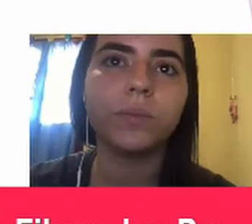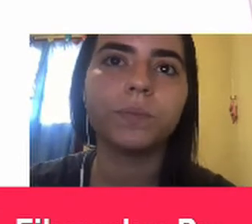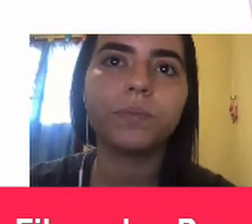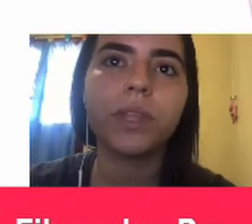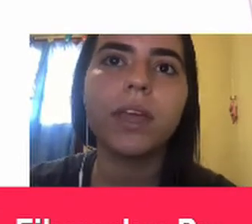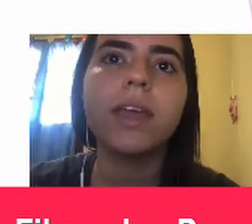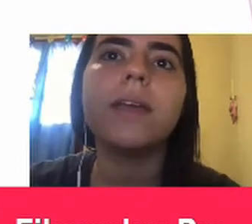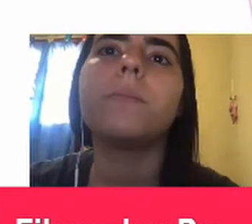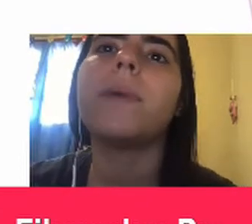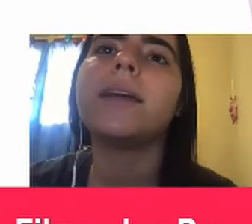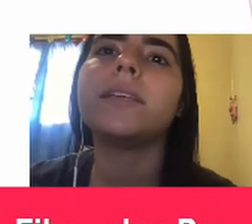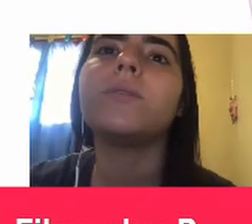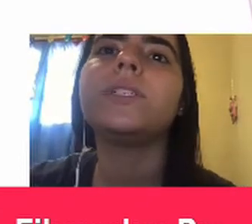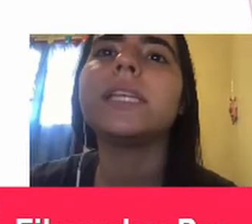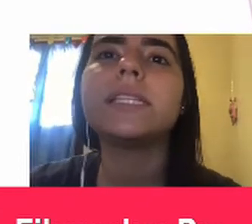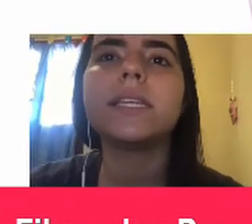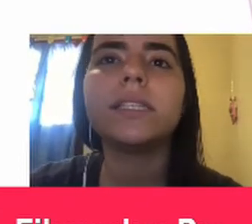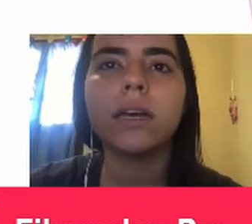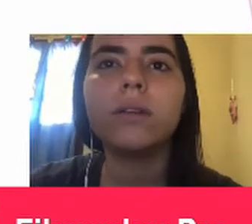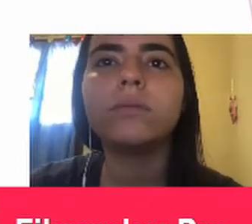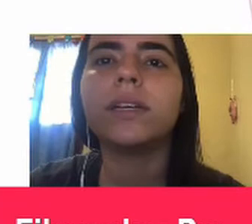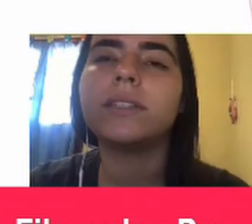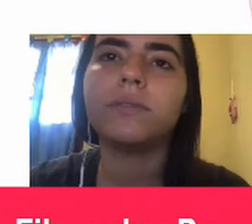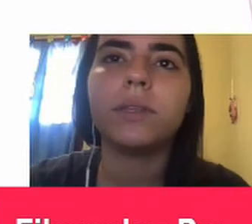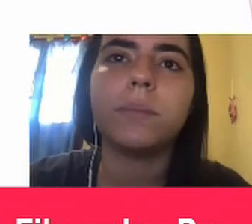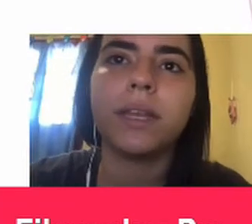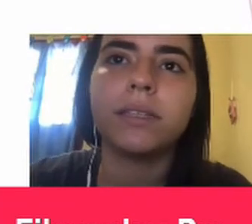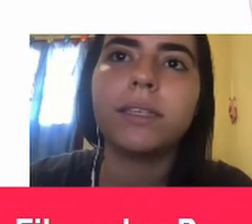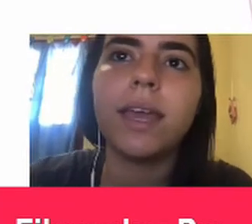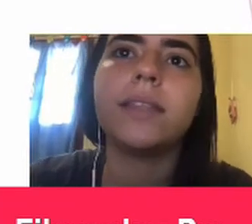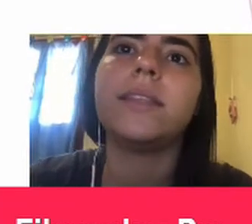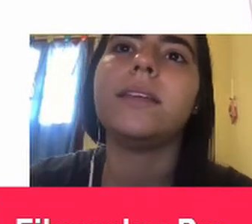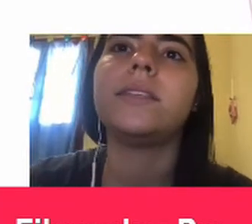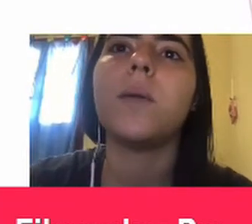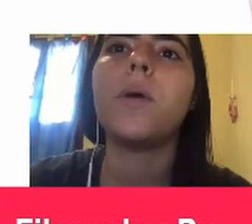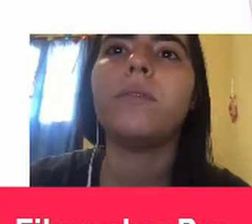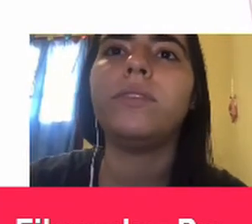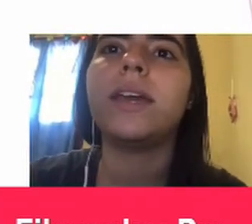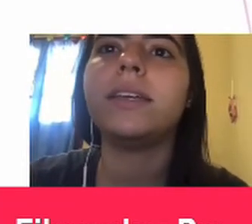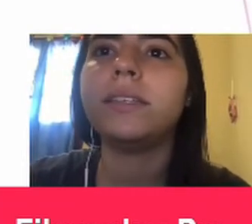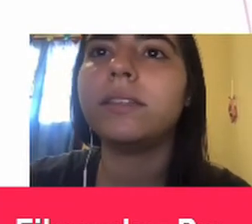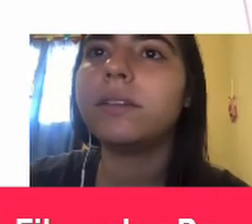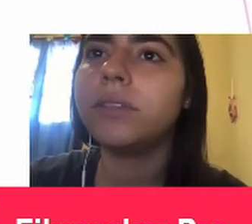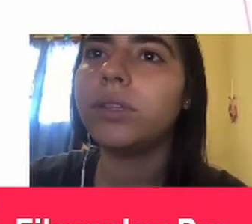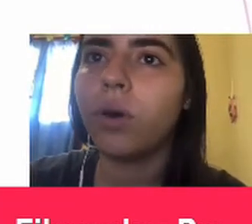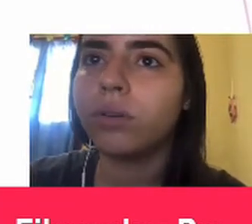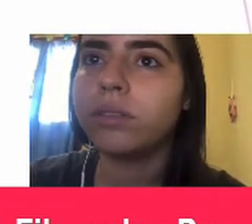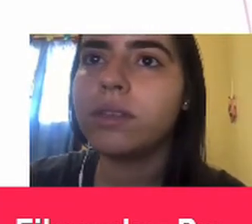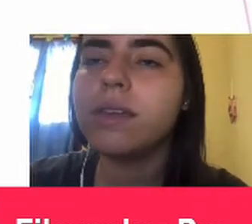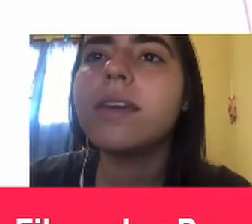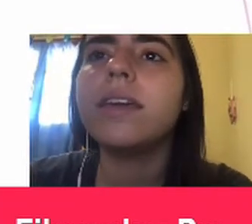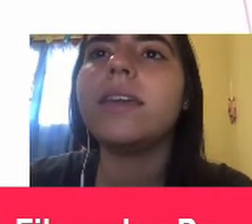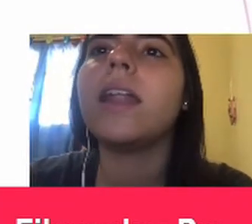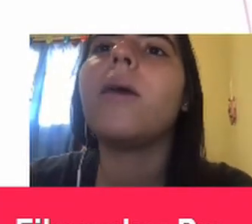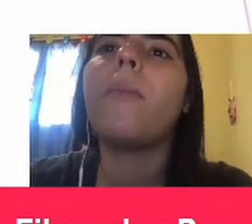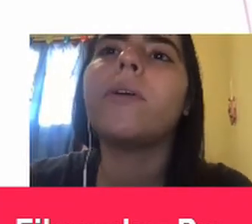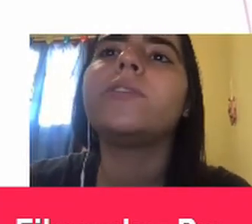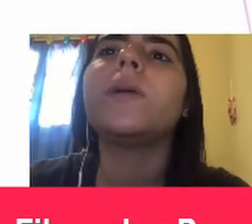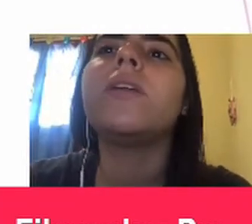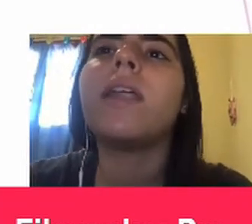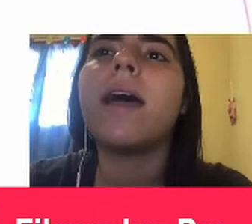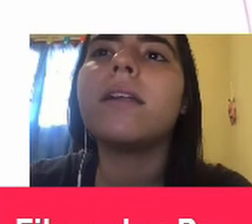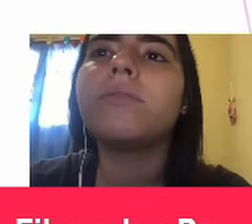Covid. Mas a utilização dessa vitamina C tem que ser por via intravenosa e ela